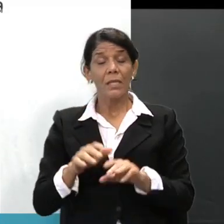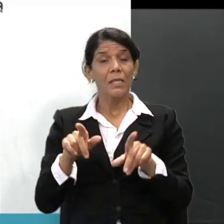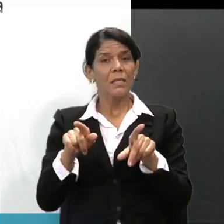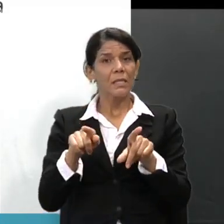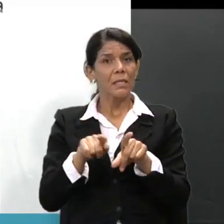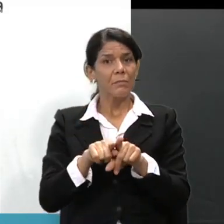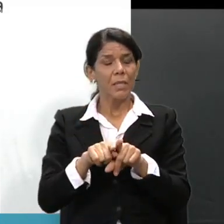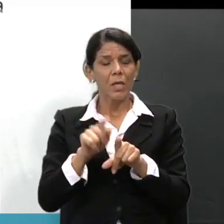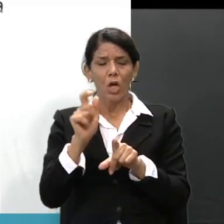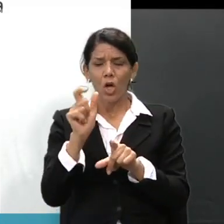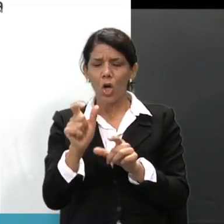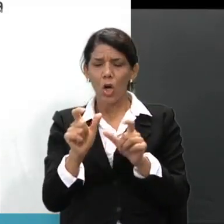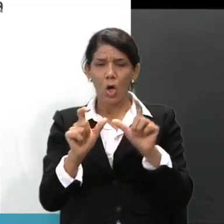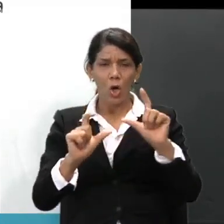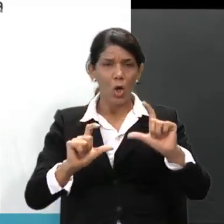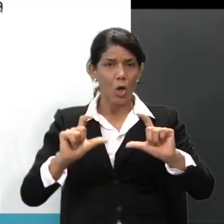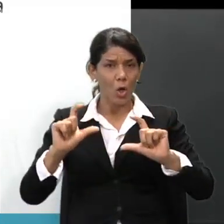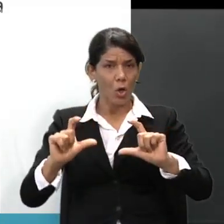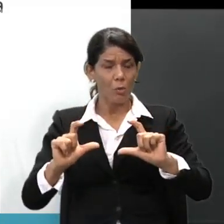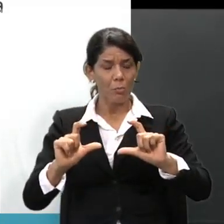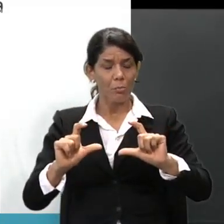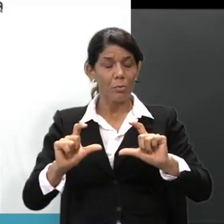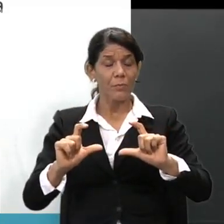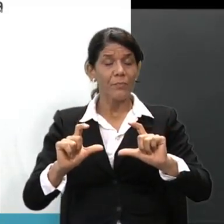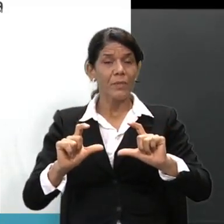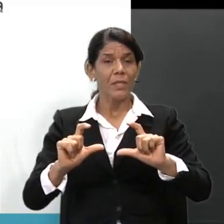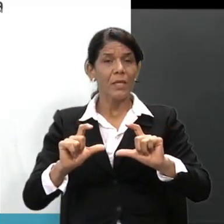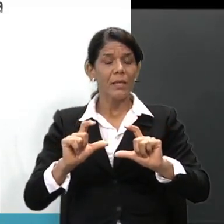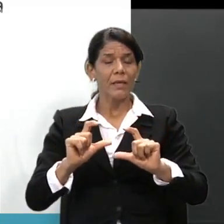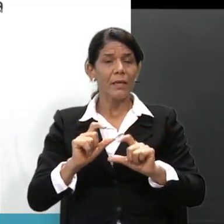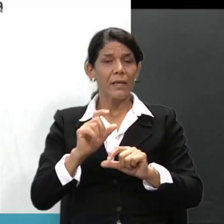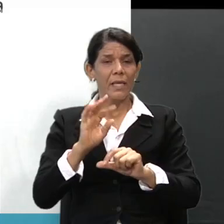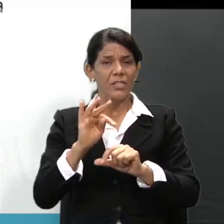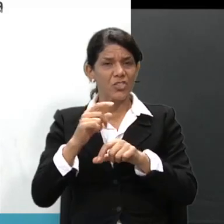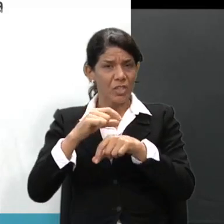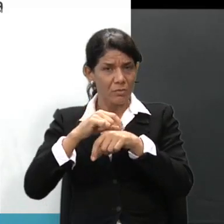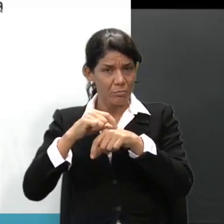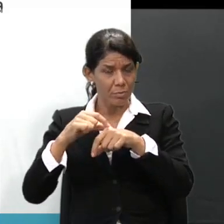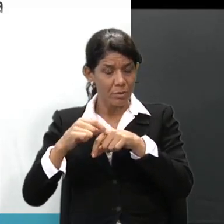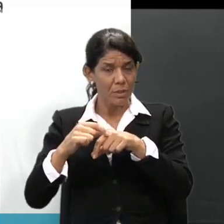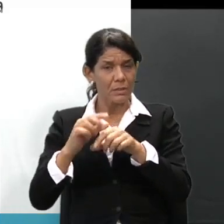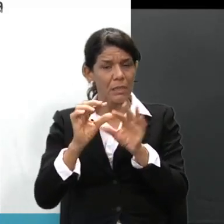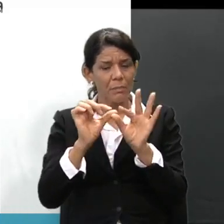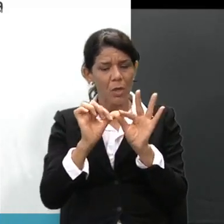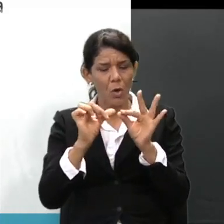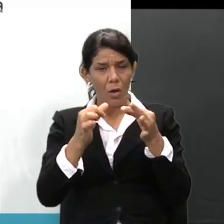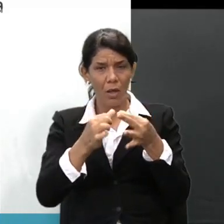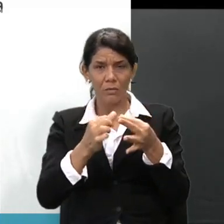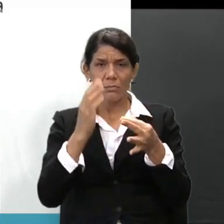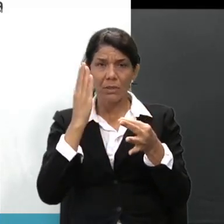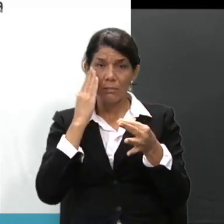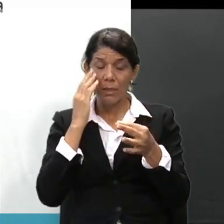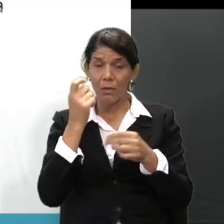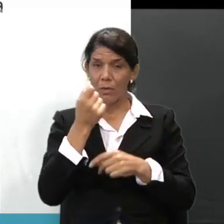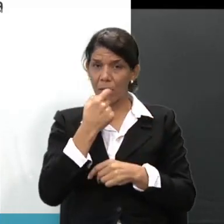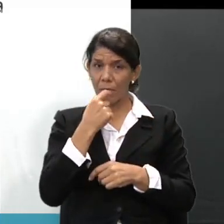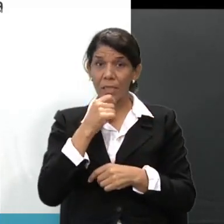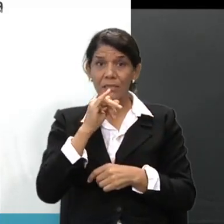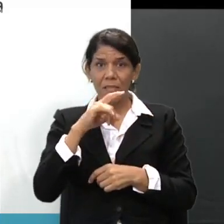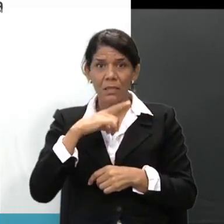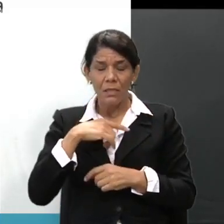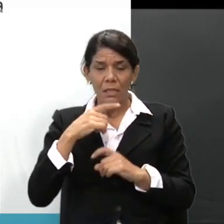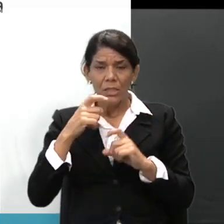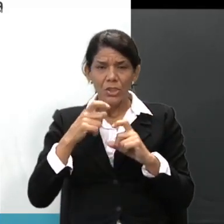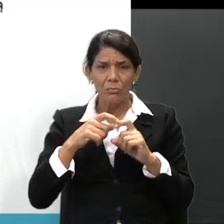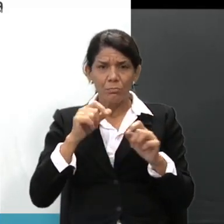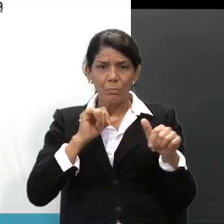de copinhos, seringas e etiquetas sempre para identificar o medicamento a ser administrado. Se houver qualquer tipo